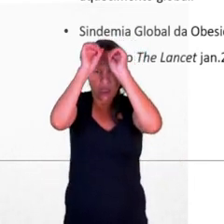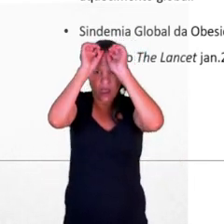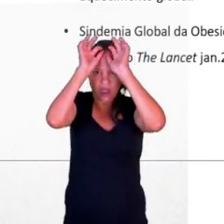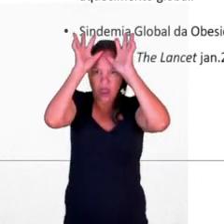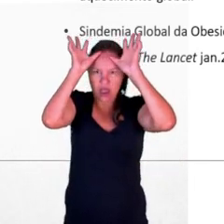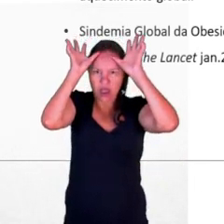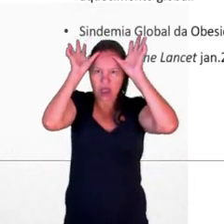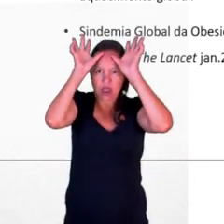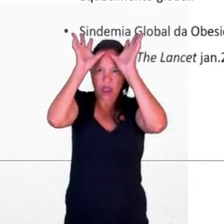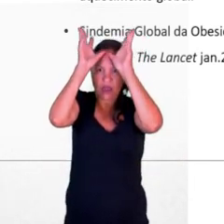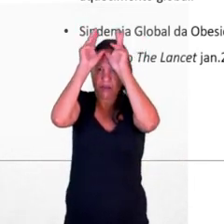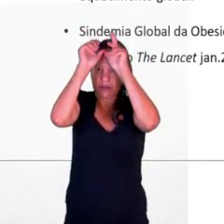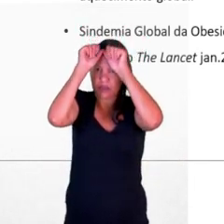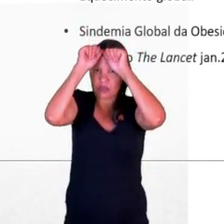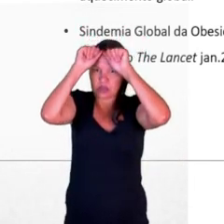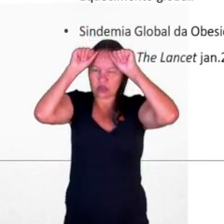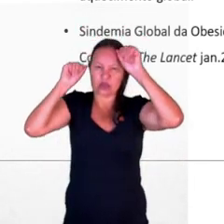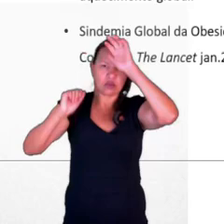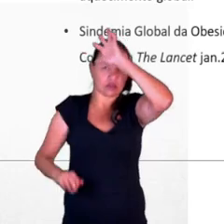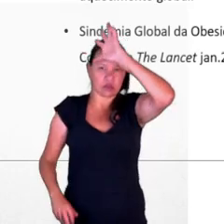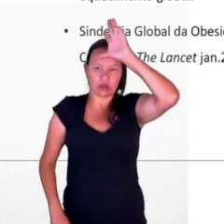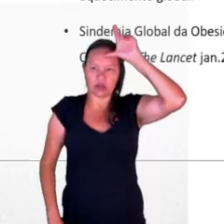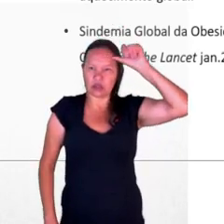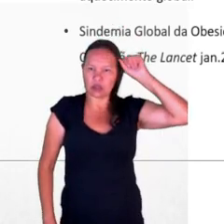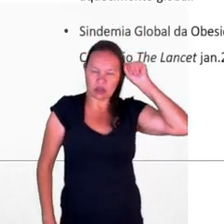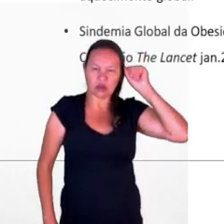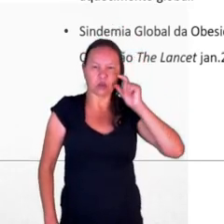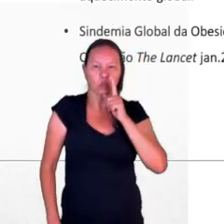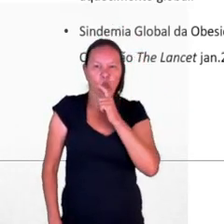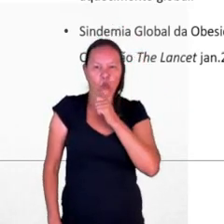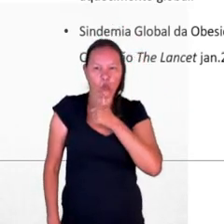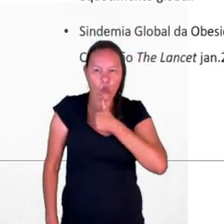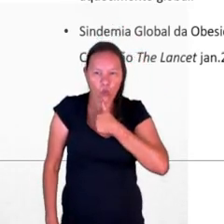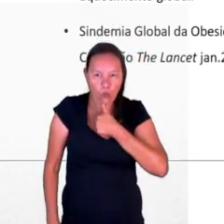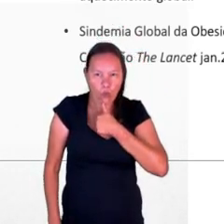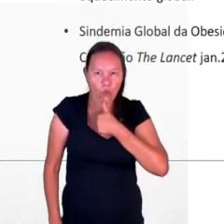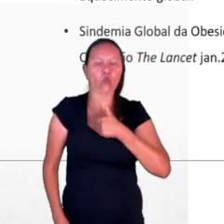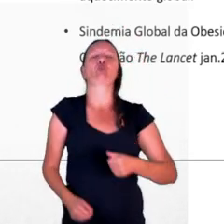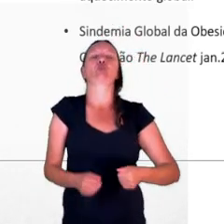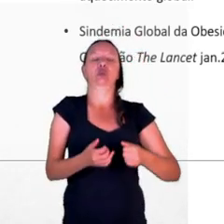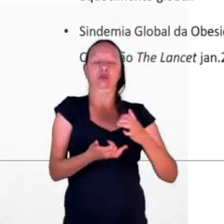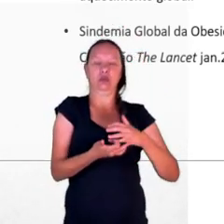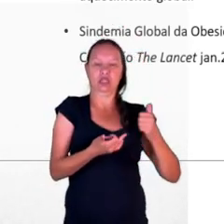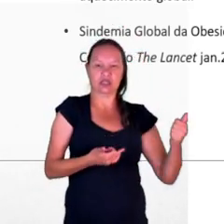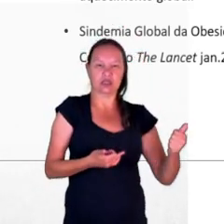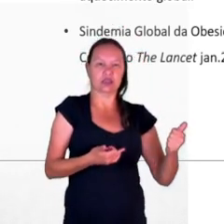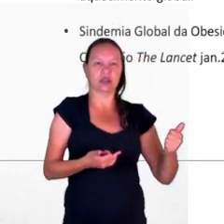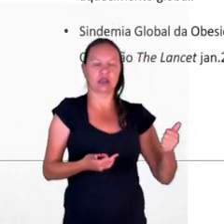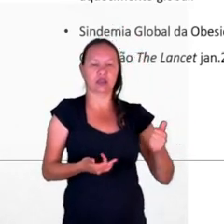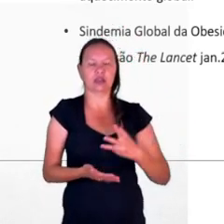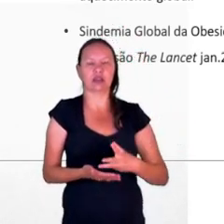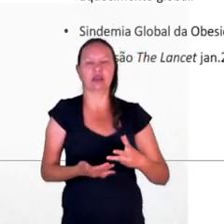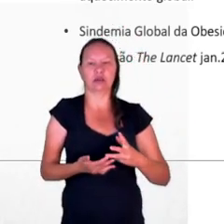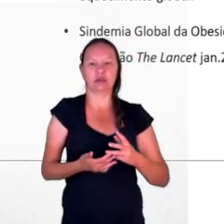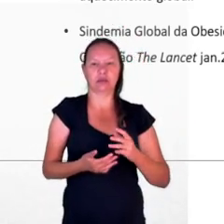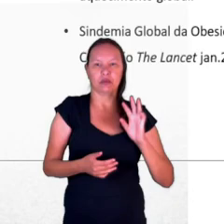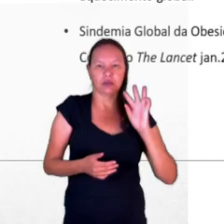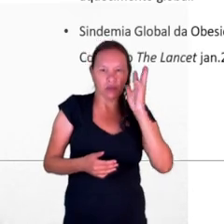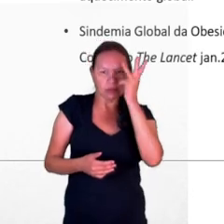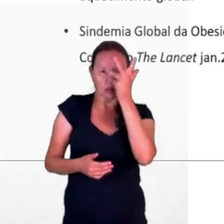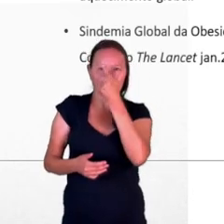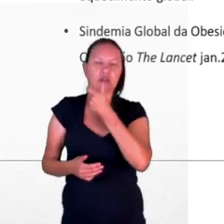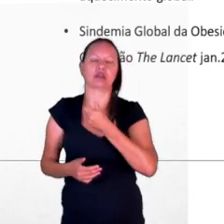floresta seca até o ano de 2030 os efeitos das alterações climáticas eles se